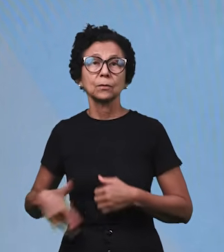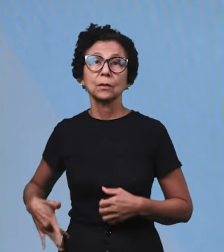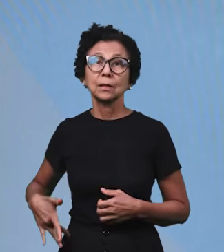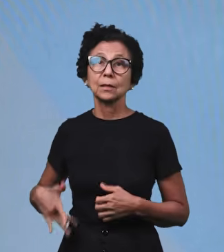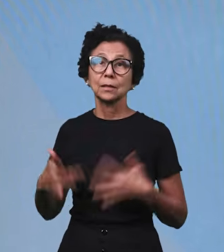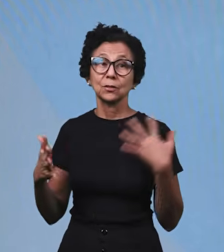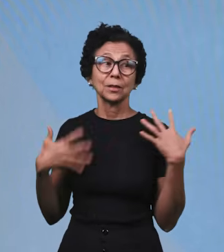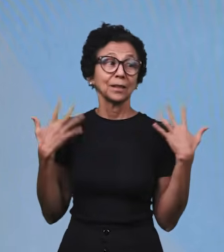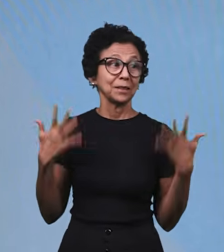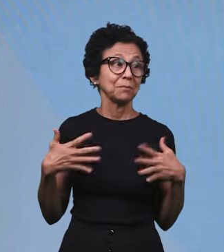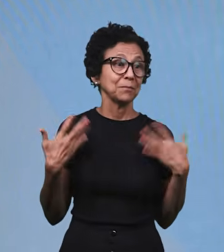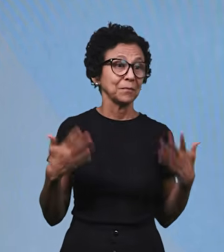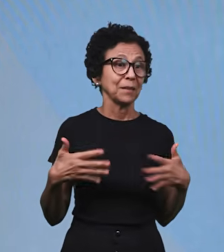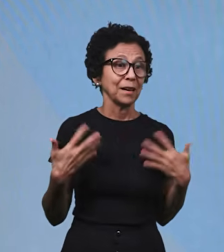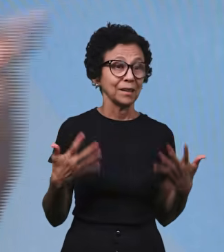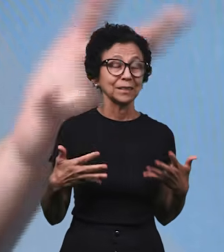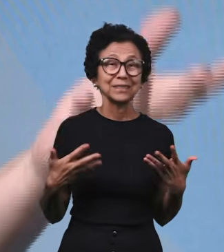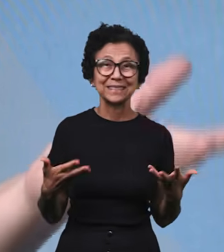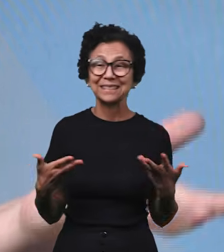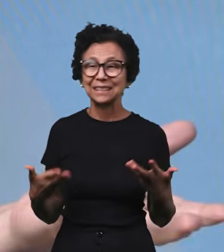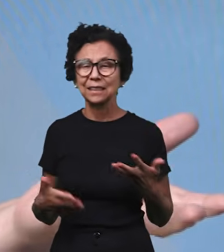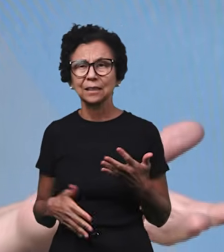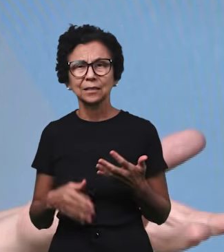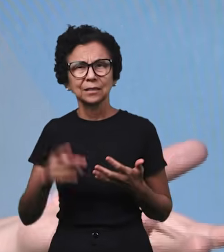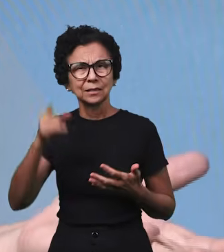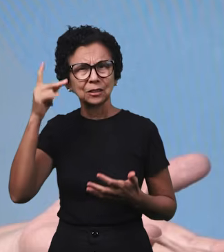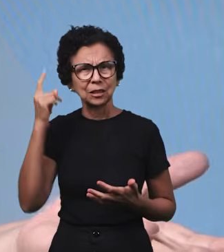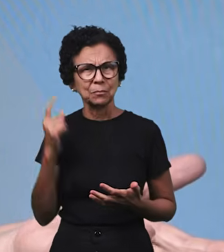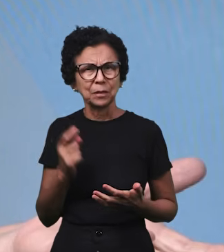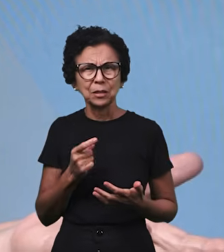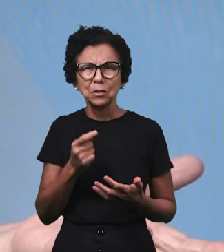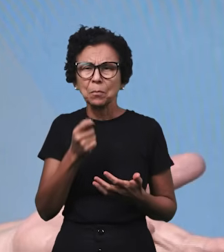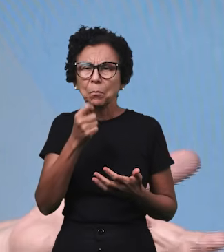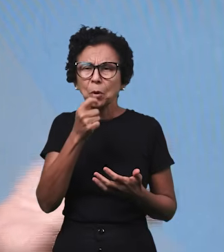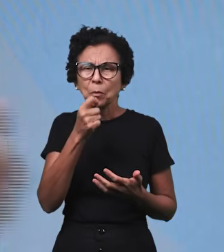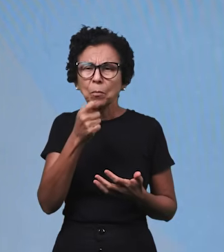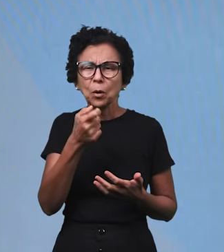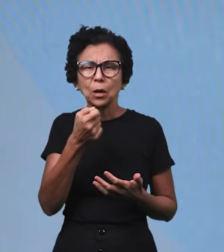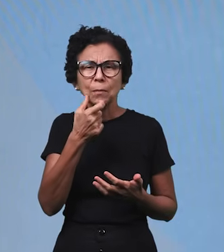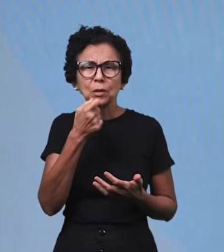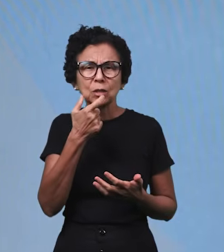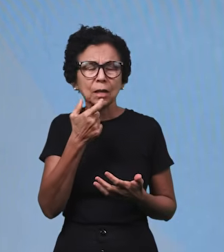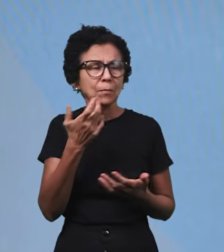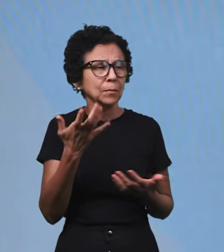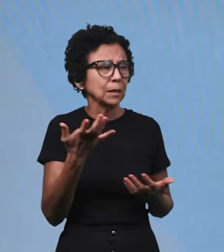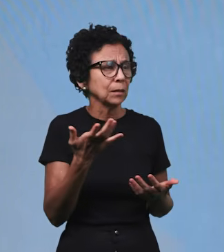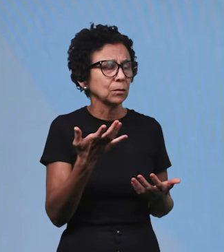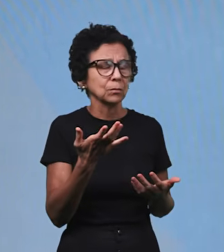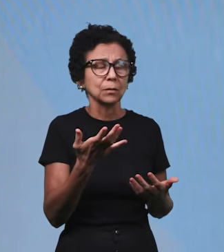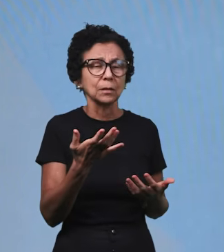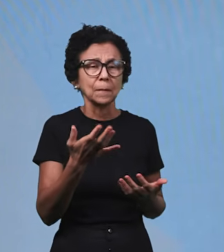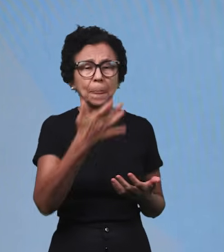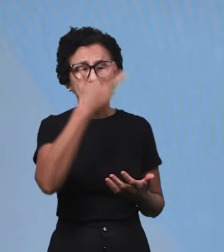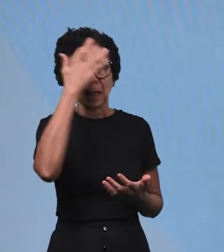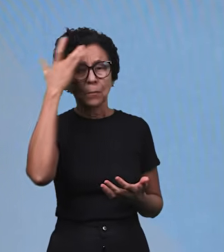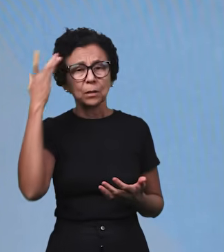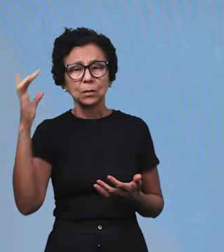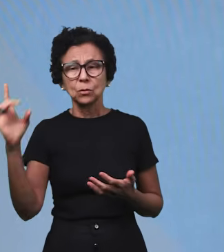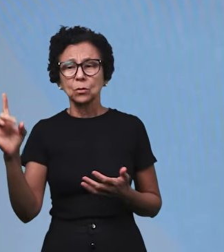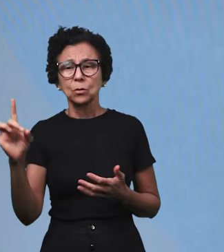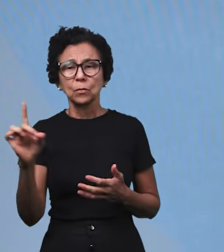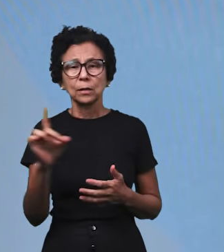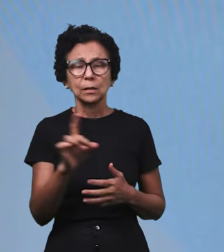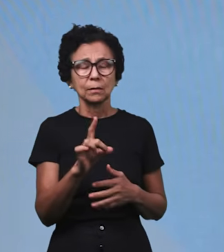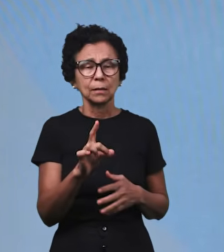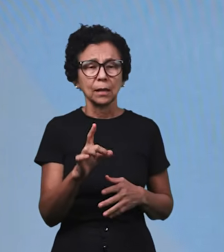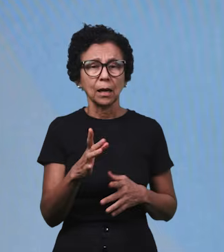gente está até animado na nefrologia, porque a gente quase não tinha medicamento para tratar o paciente chegava no nosso consultório